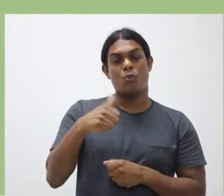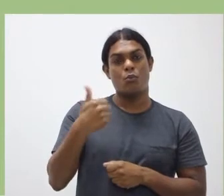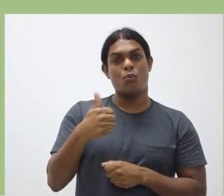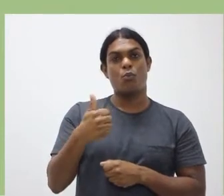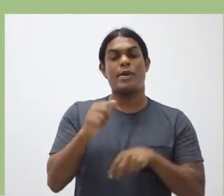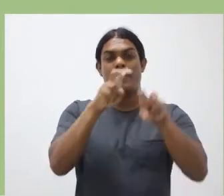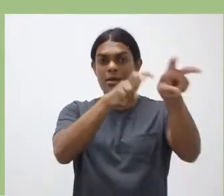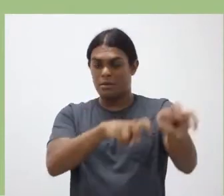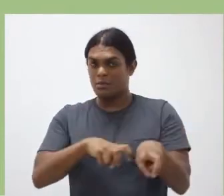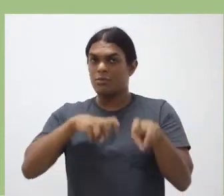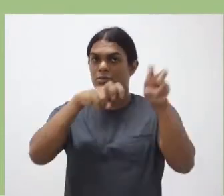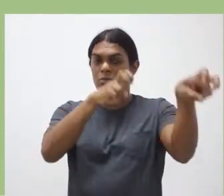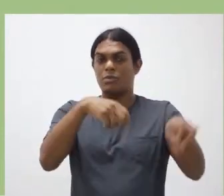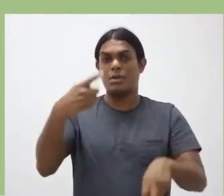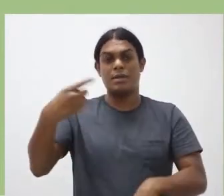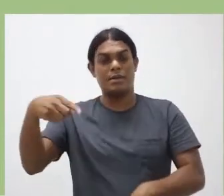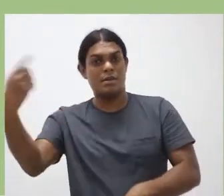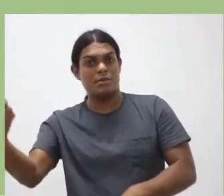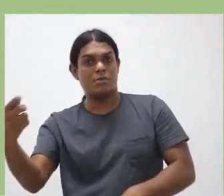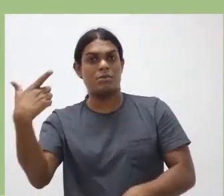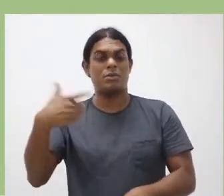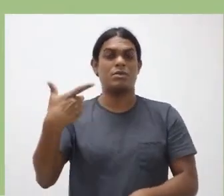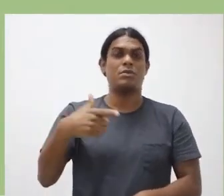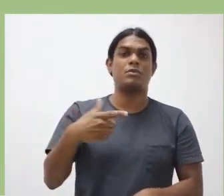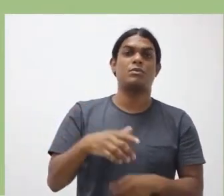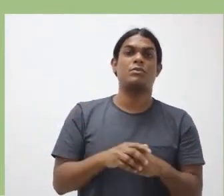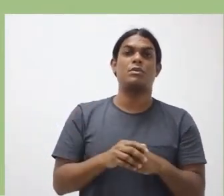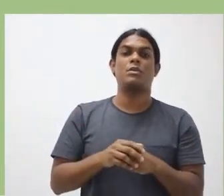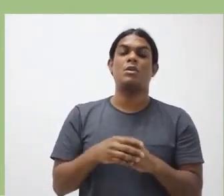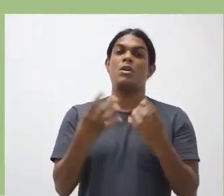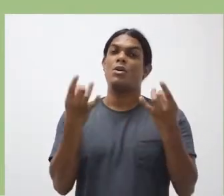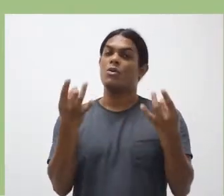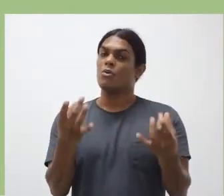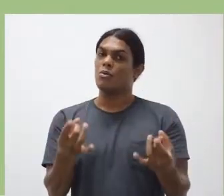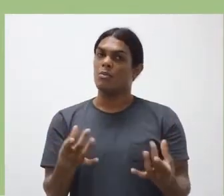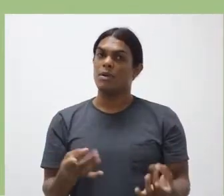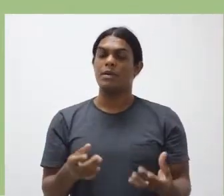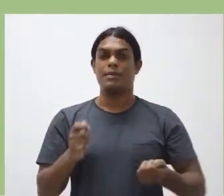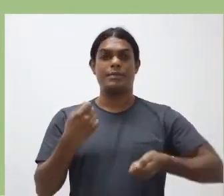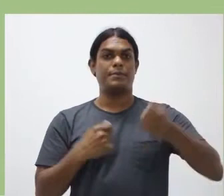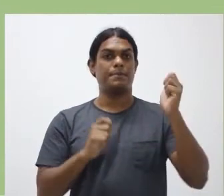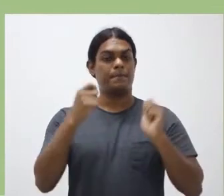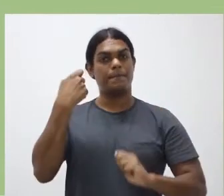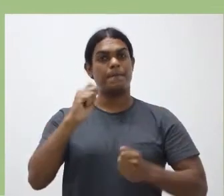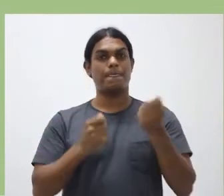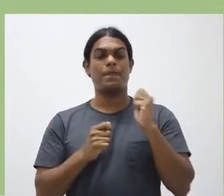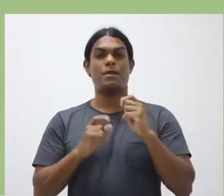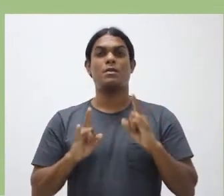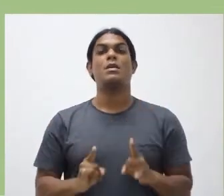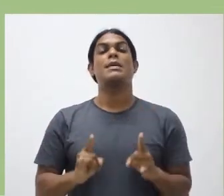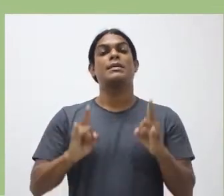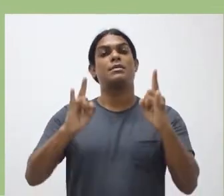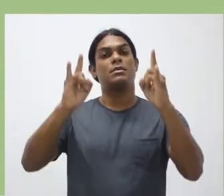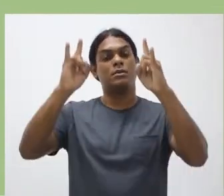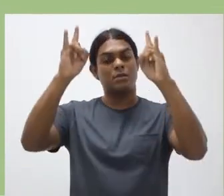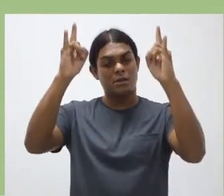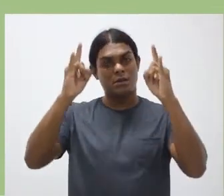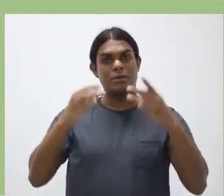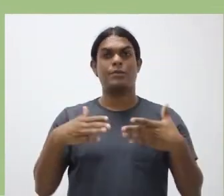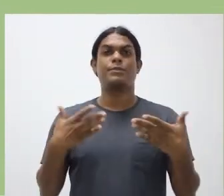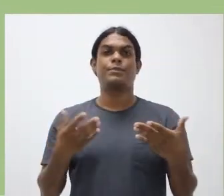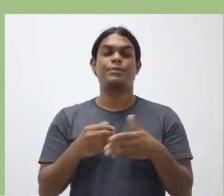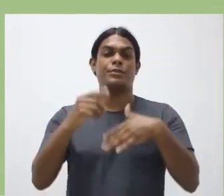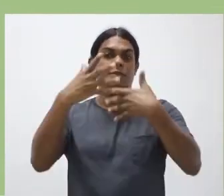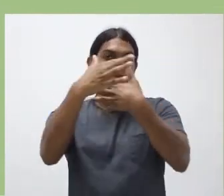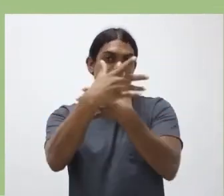de agricultura, por exemplo, e uma outra realidade onde o comércio, a industrialização e a urbanização é mais